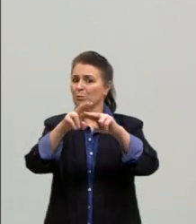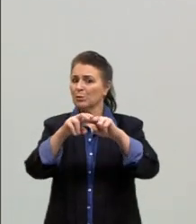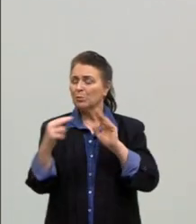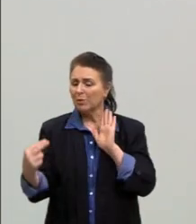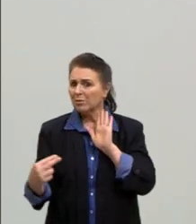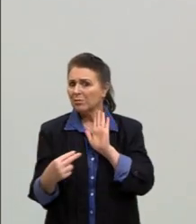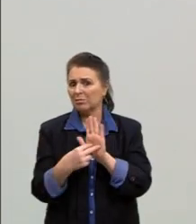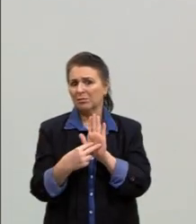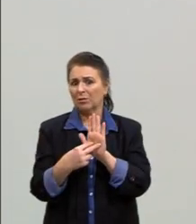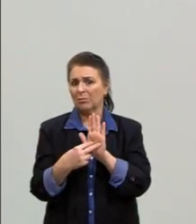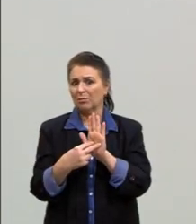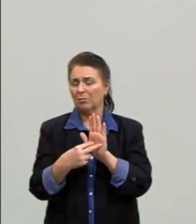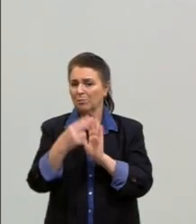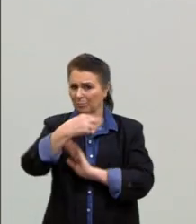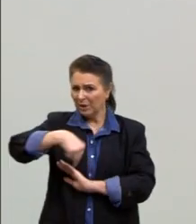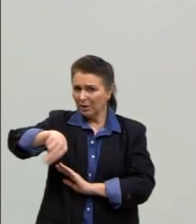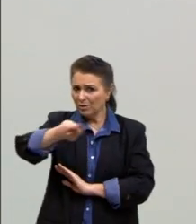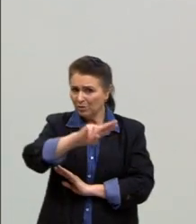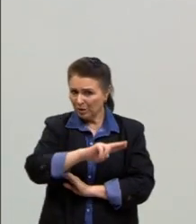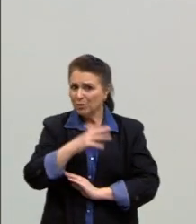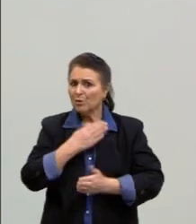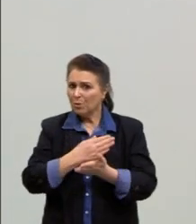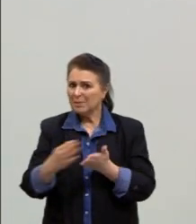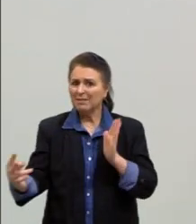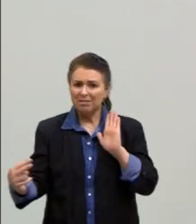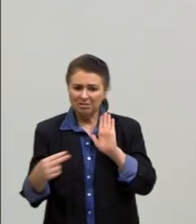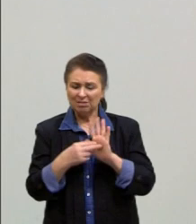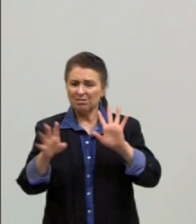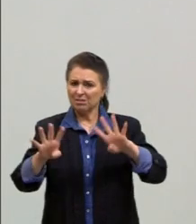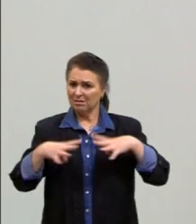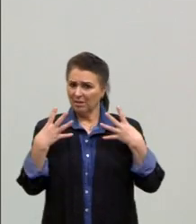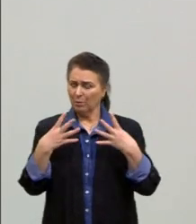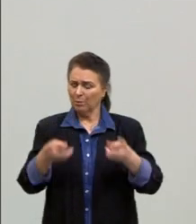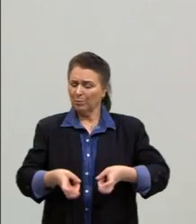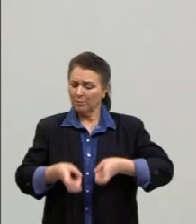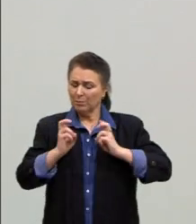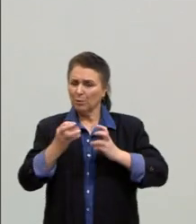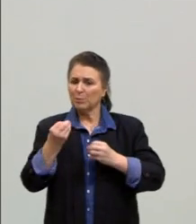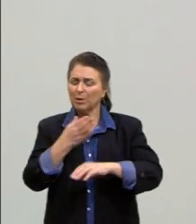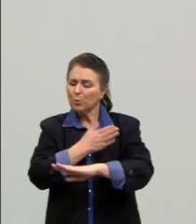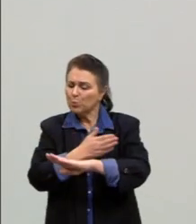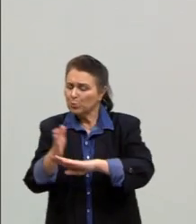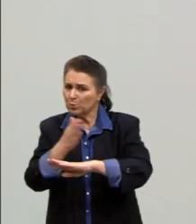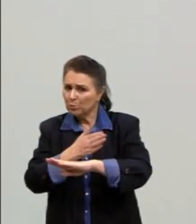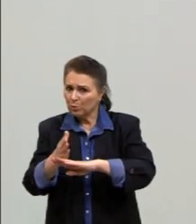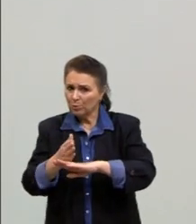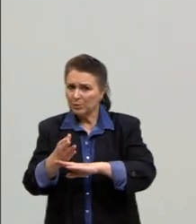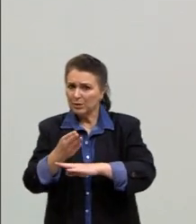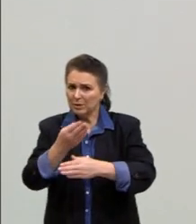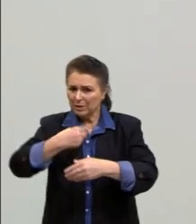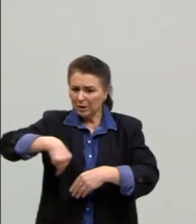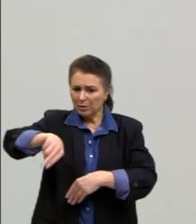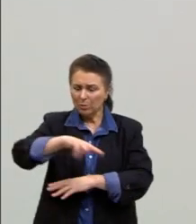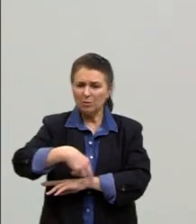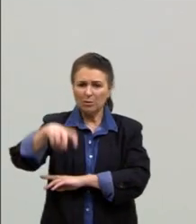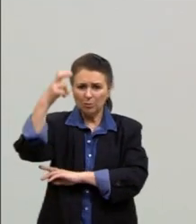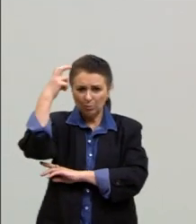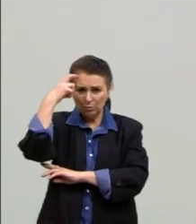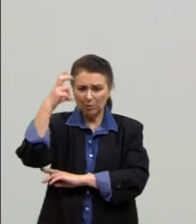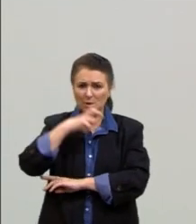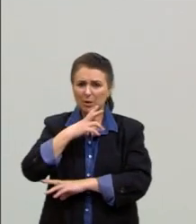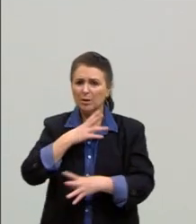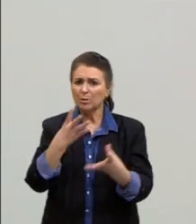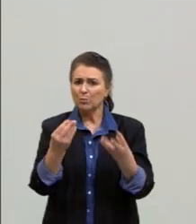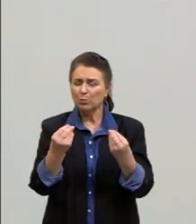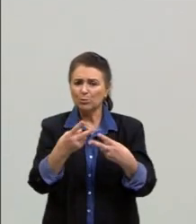para a gente prestar atenção perceber como tem costumes como na nossa cultura Ainda tem muito daquilo que